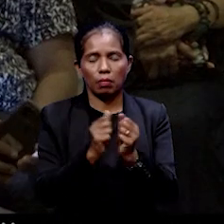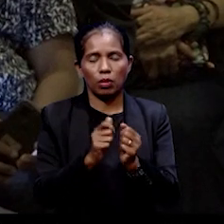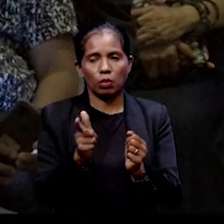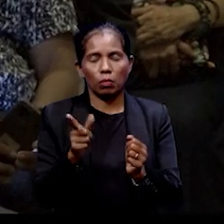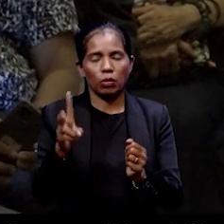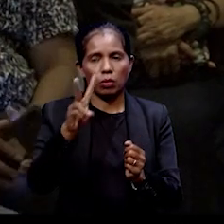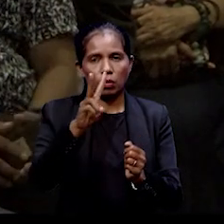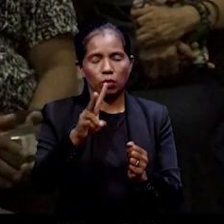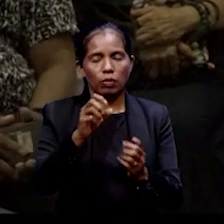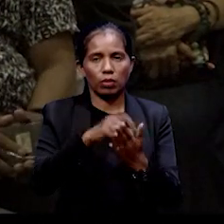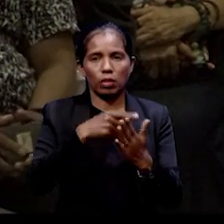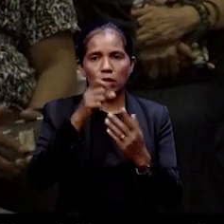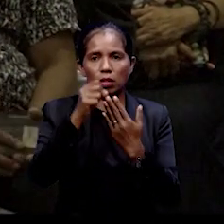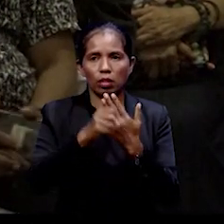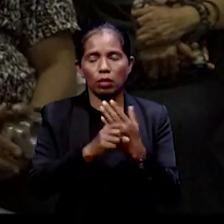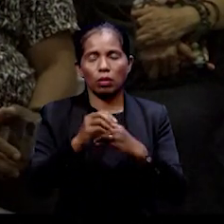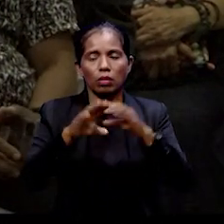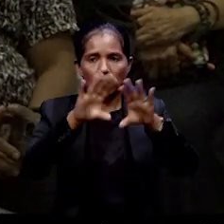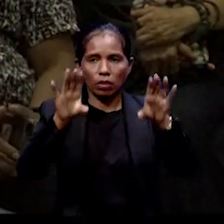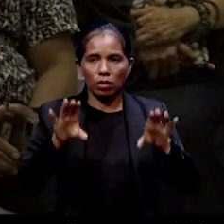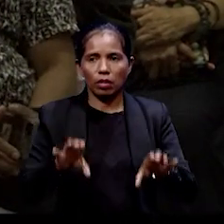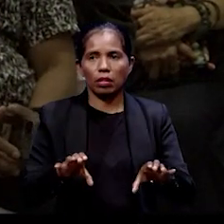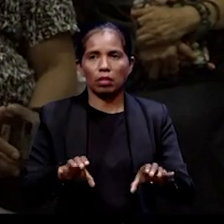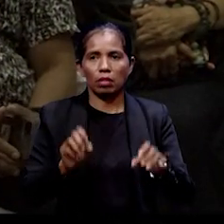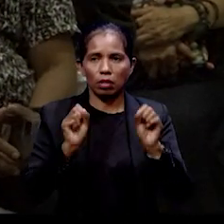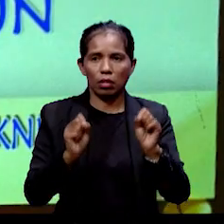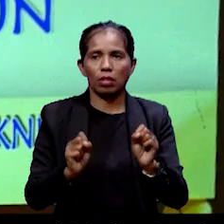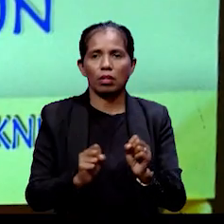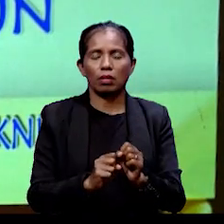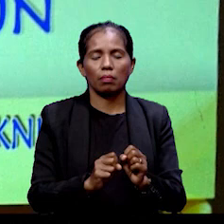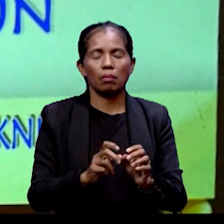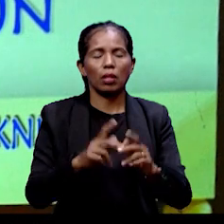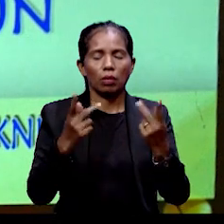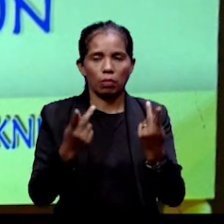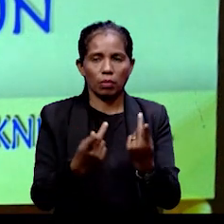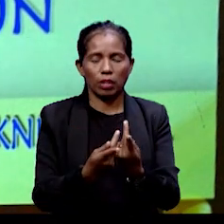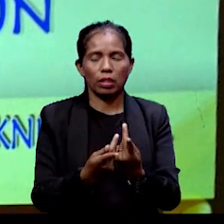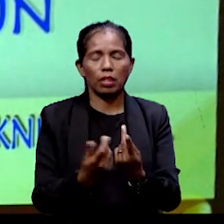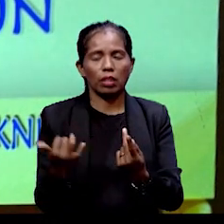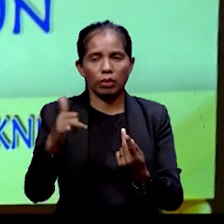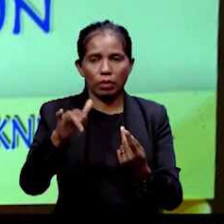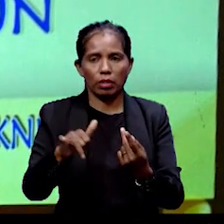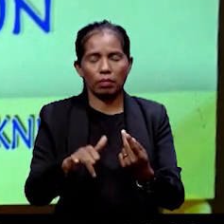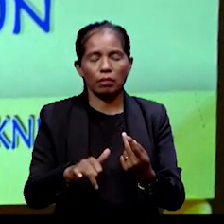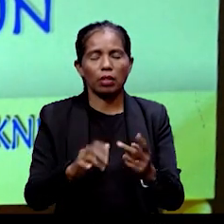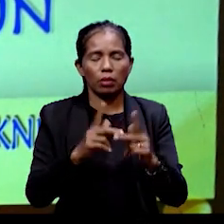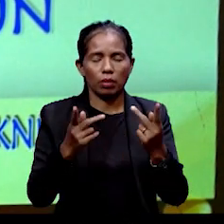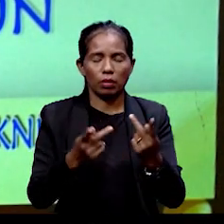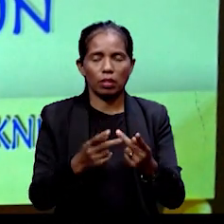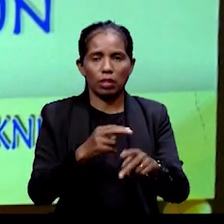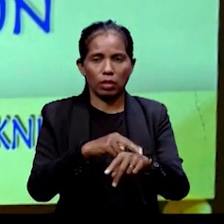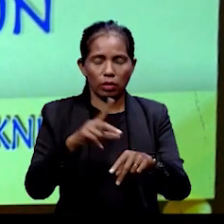rua Setembro, kono ba sertifikasaun no inskrisaun ba empresa konstruksaun sivil, nomos ba empresa